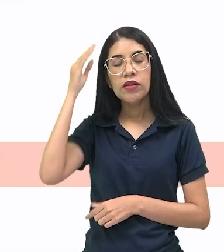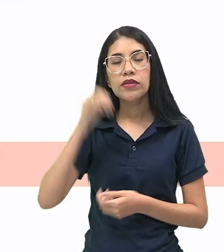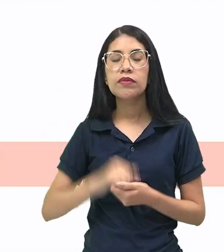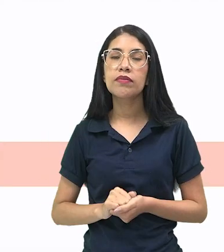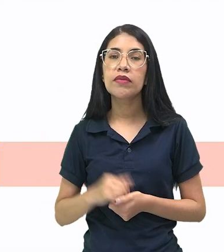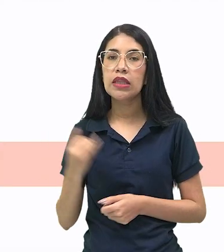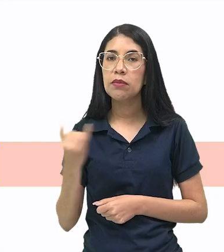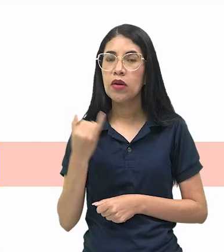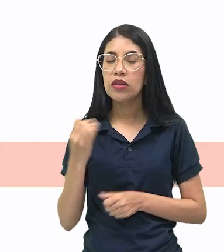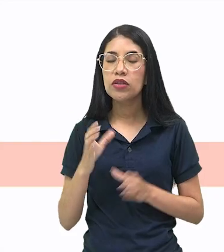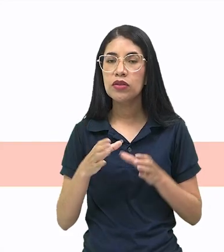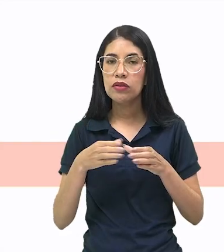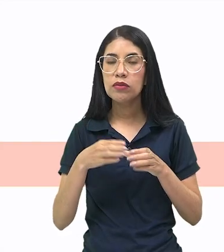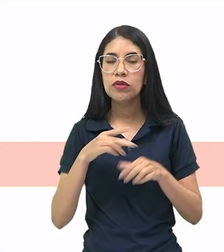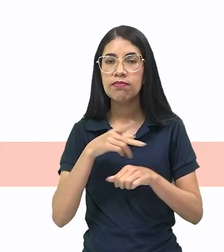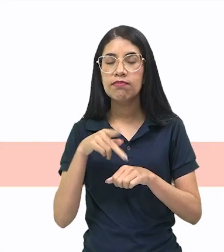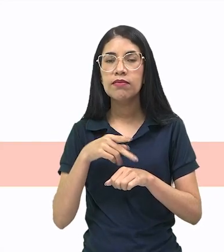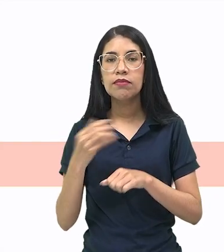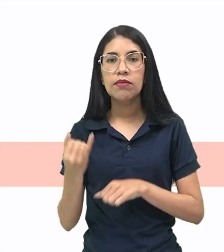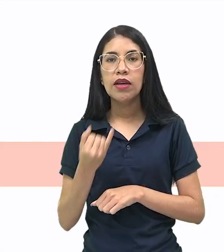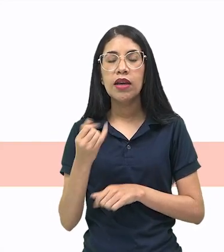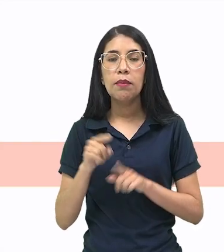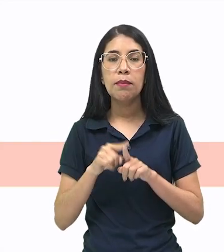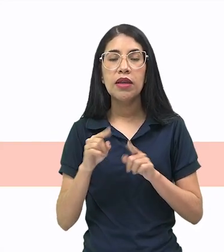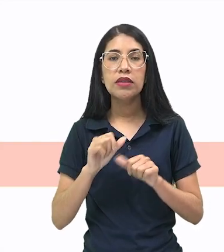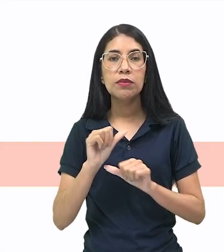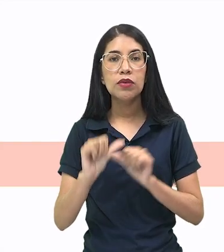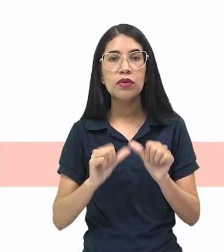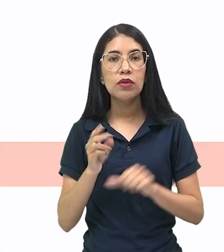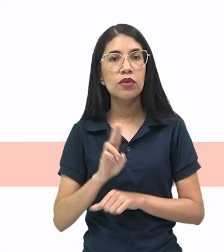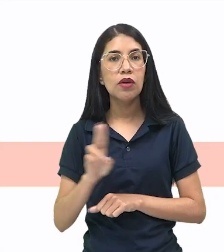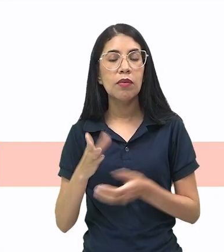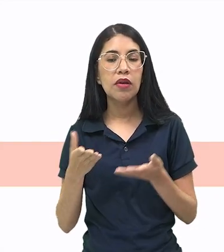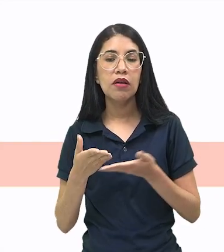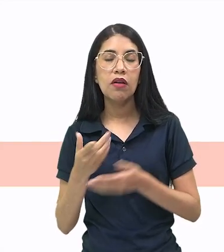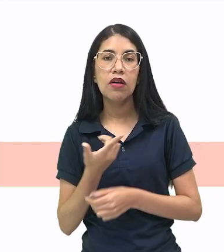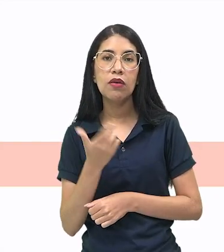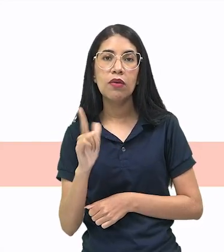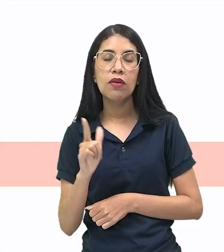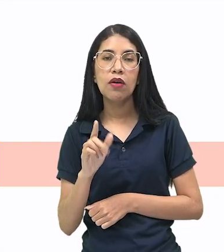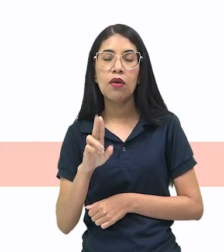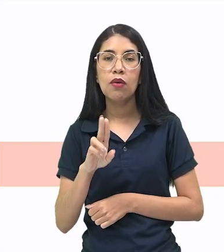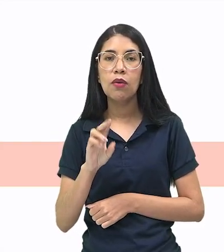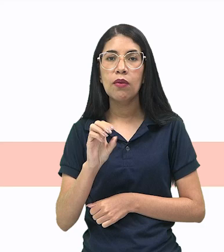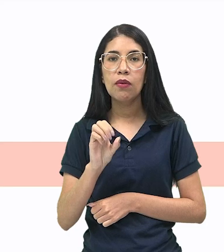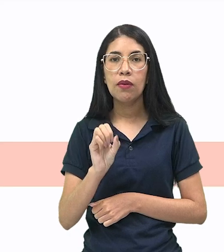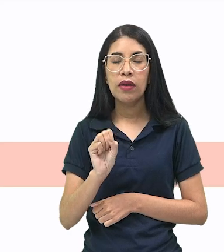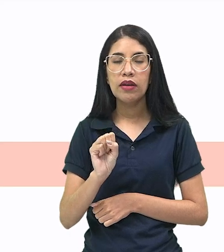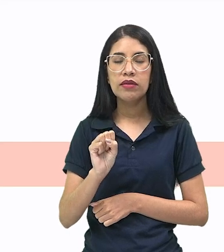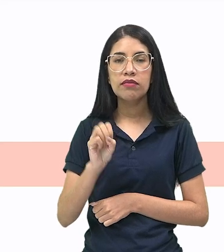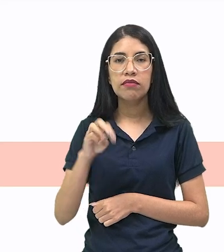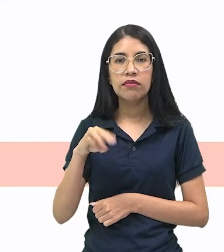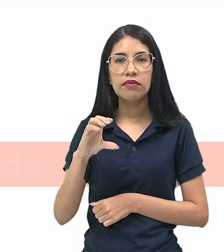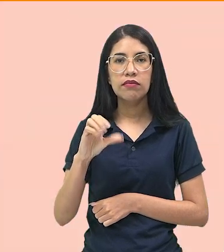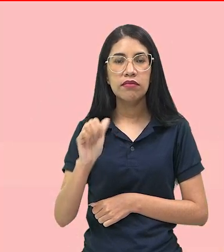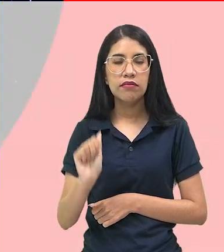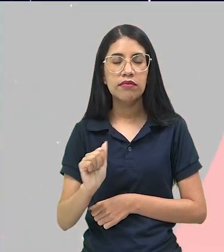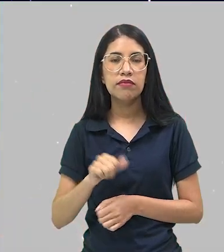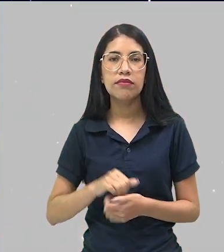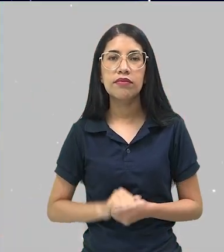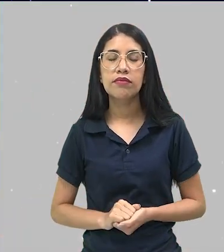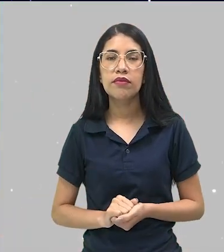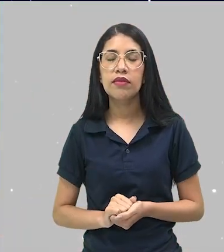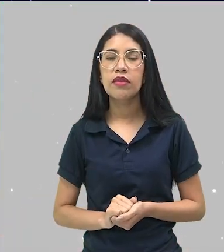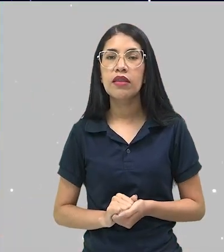bloco econômico no contexto atual. Só lembrando que o NAFTA ele mudou de nome, tá? Agora ele se chama USMCA, tudo bem?